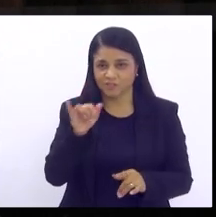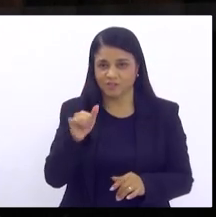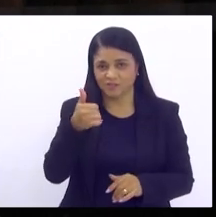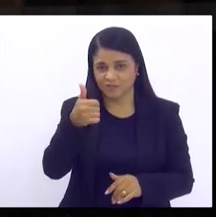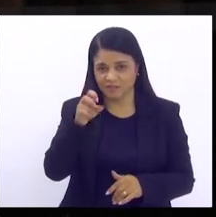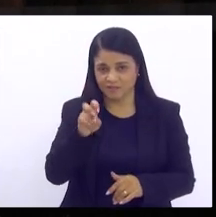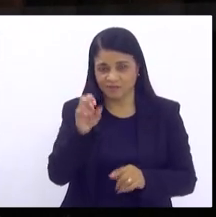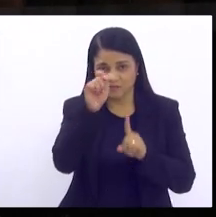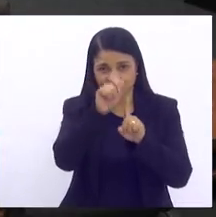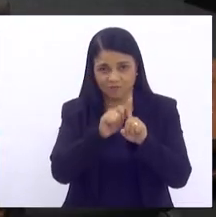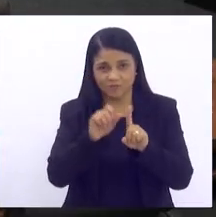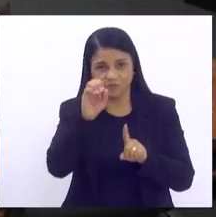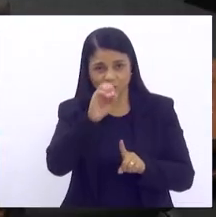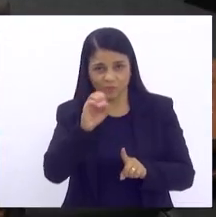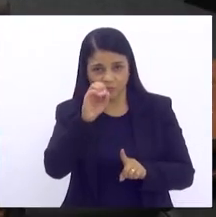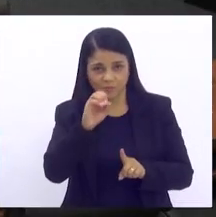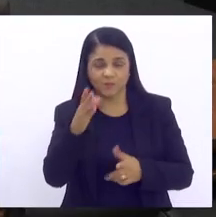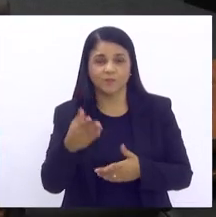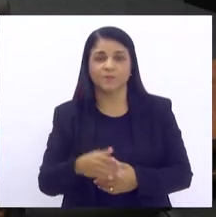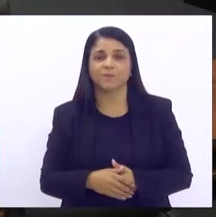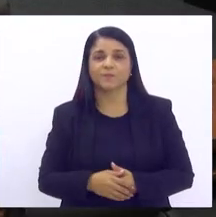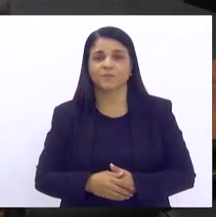outubro. Obrigada, presidente.